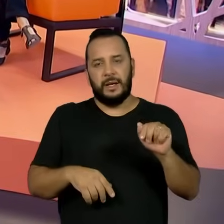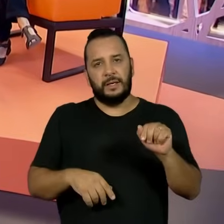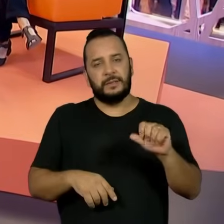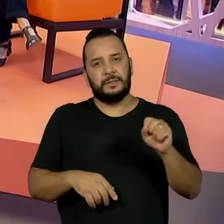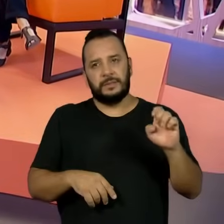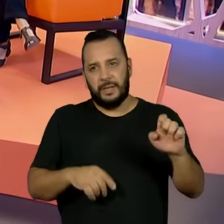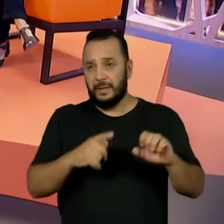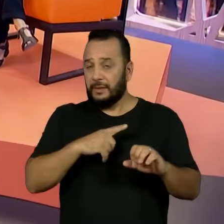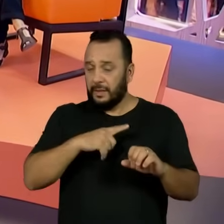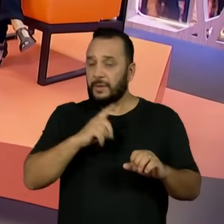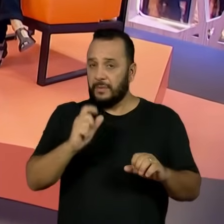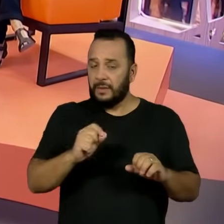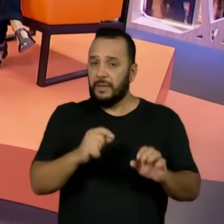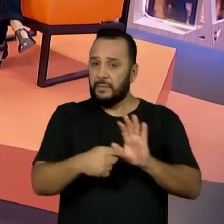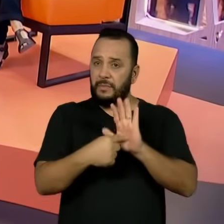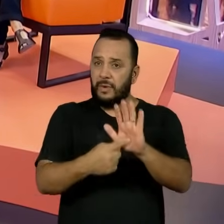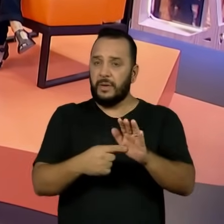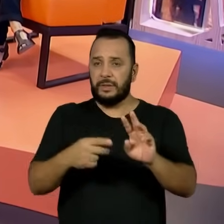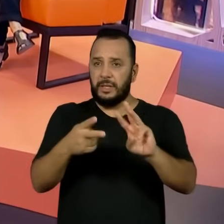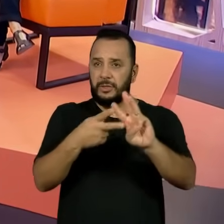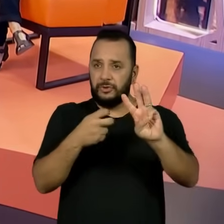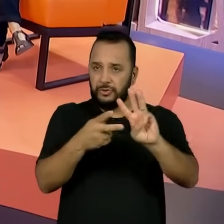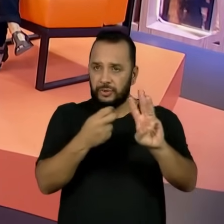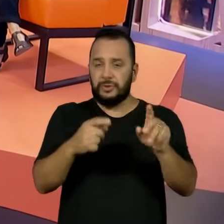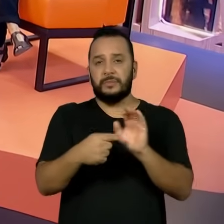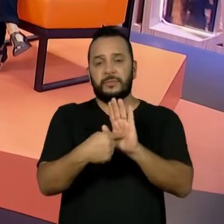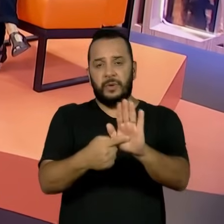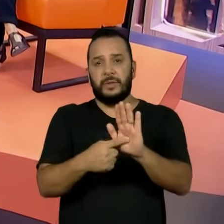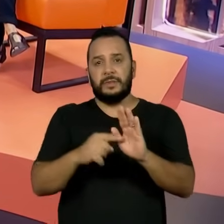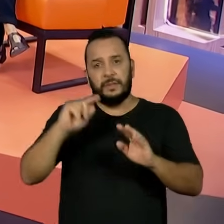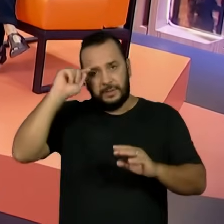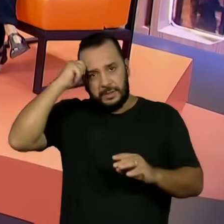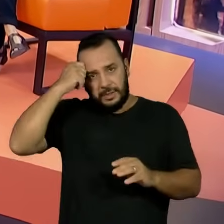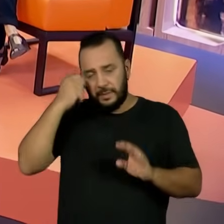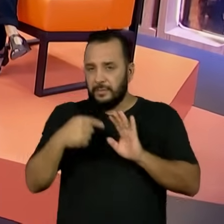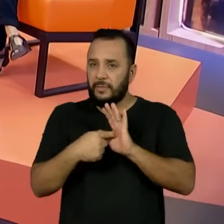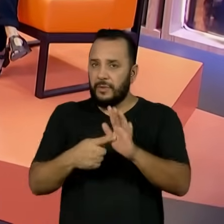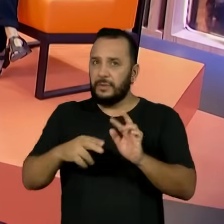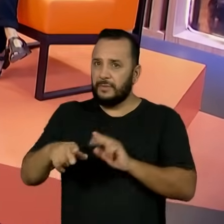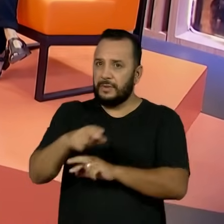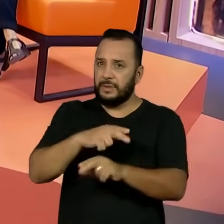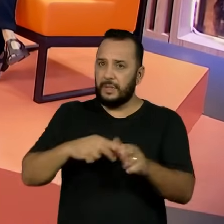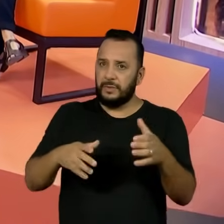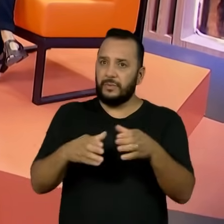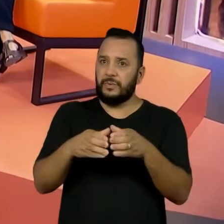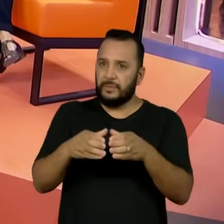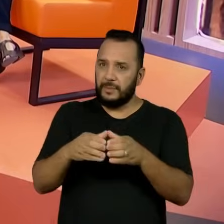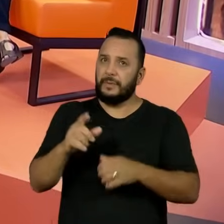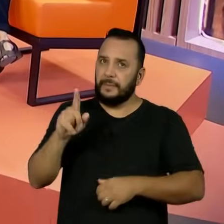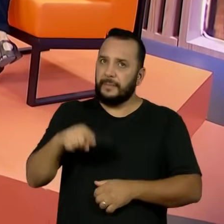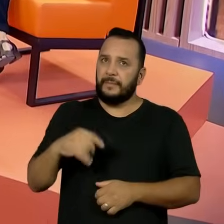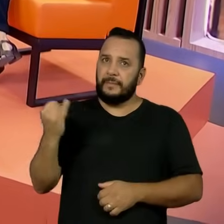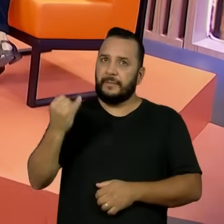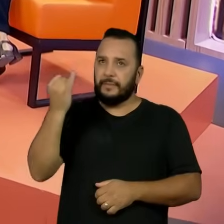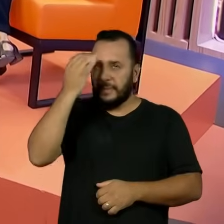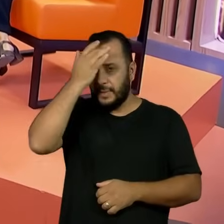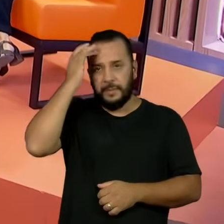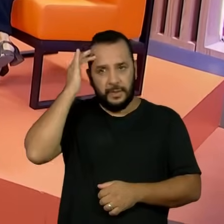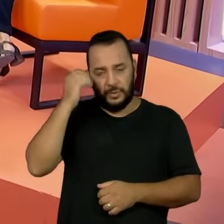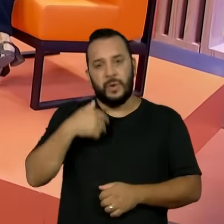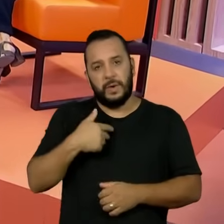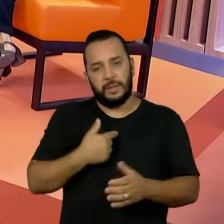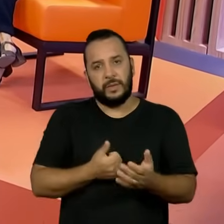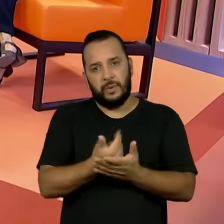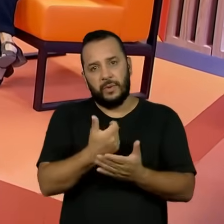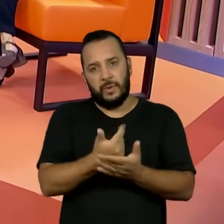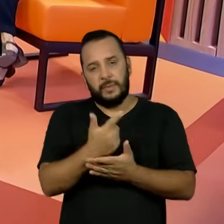na capa, tem pessoas negras, e ele reflete a diversidade da equipe. Então isso é muito importante para o consumidor final, porque reflete